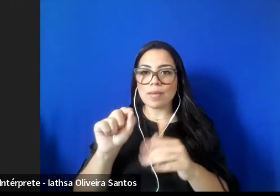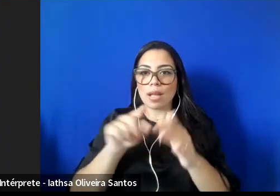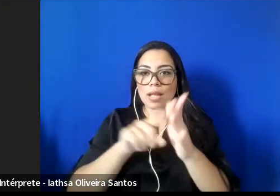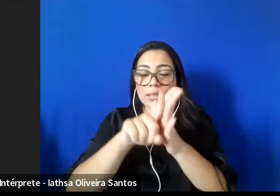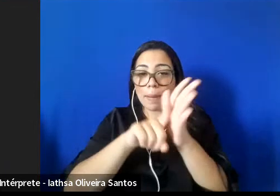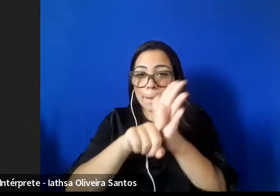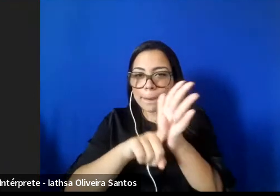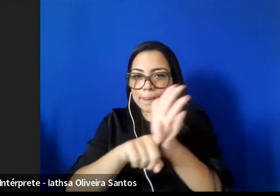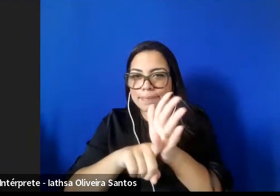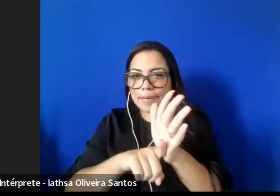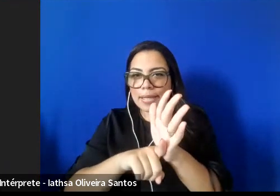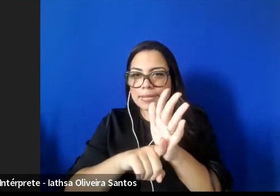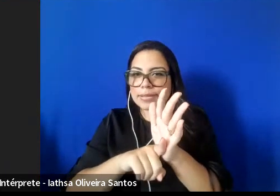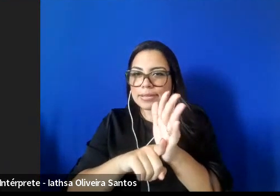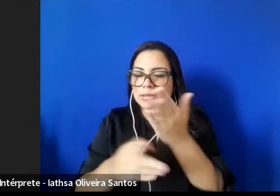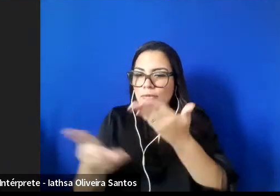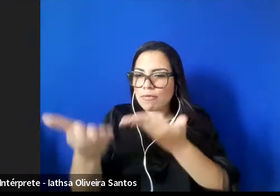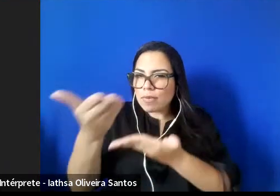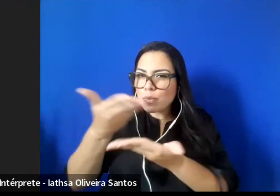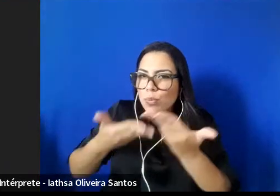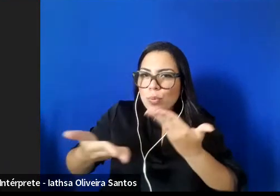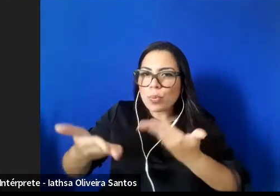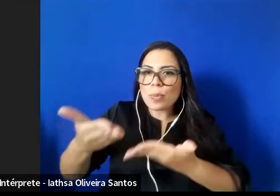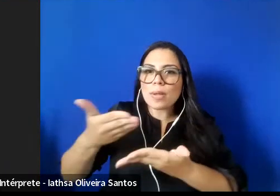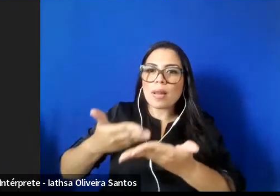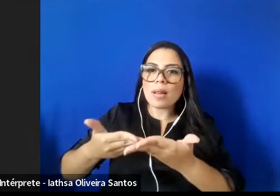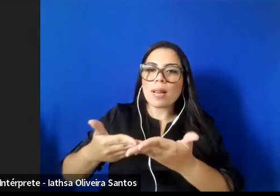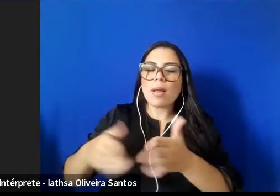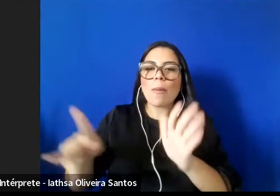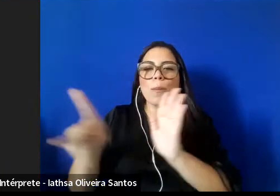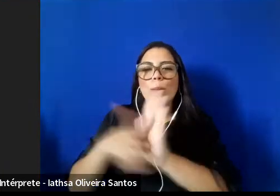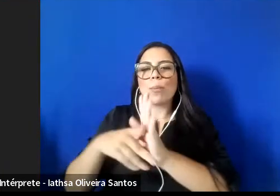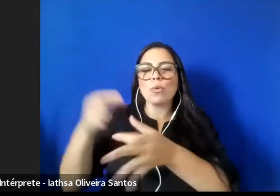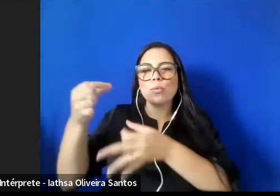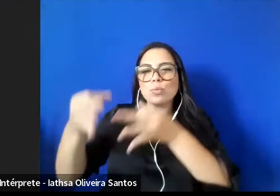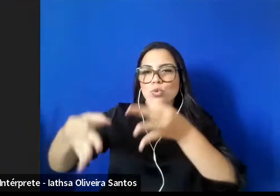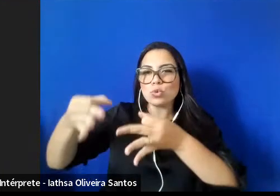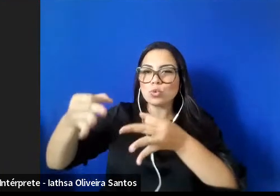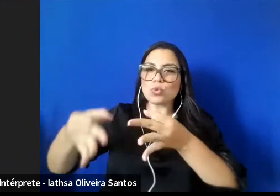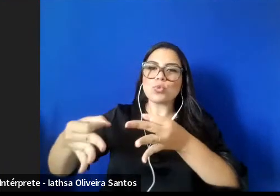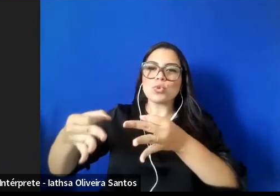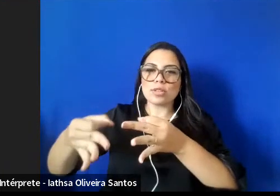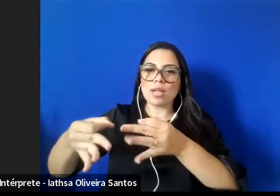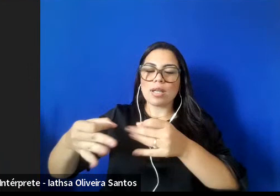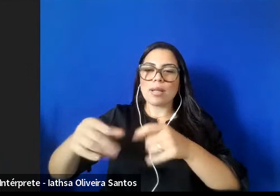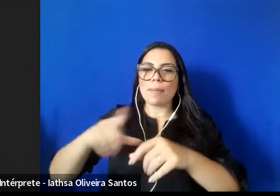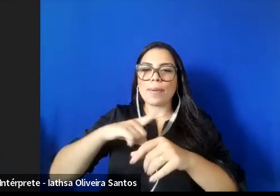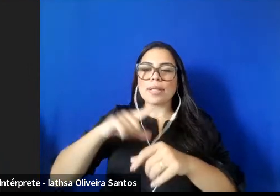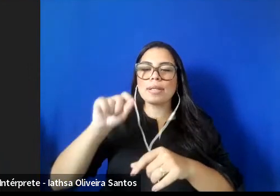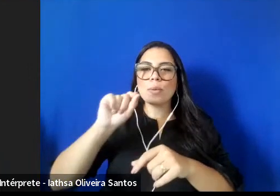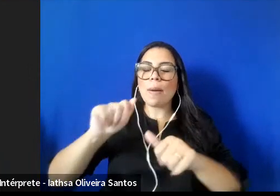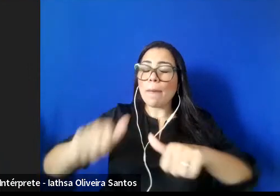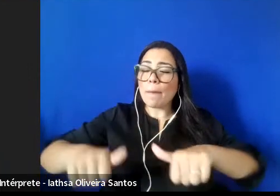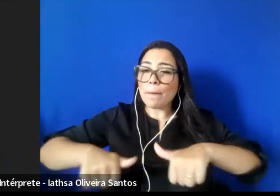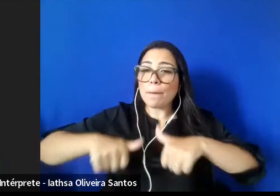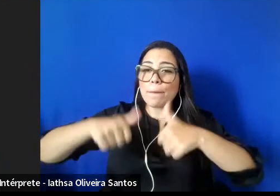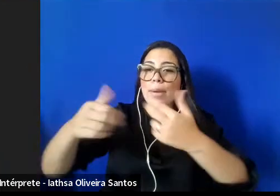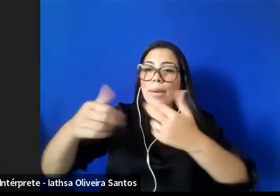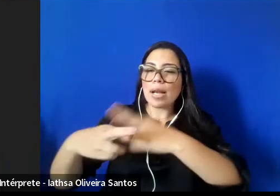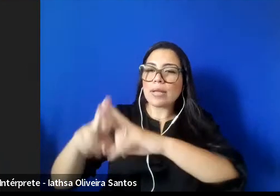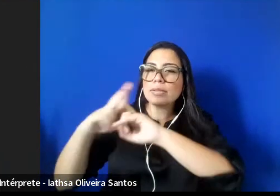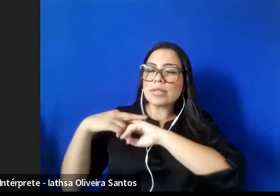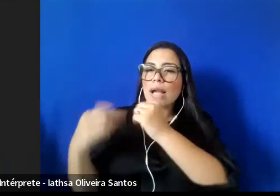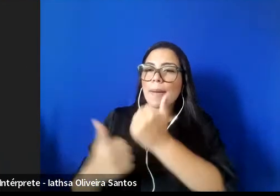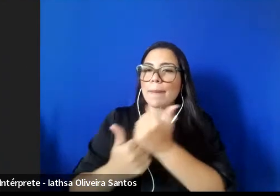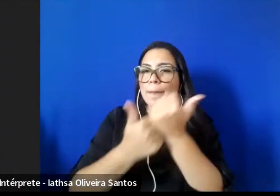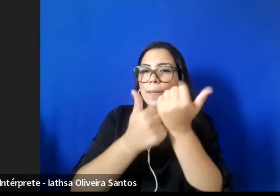visa instrumentalizar o próprio Poder Judiciário para ter melhor celeridade e melhor amparo